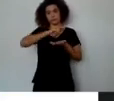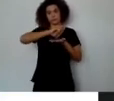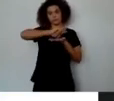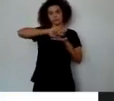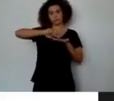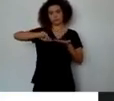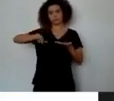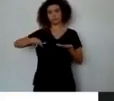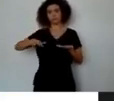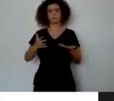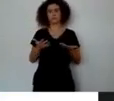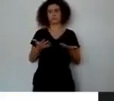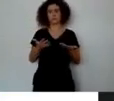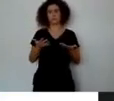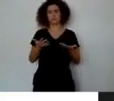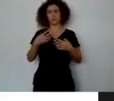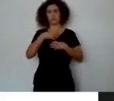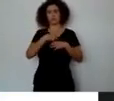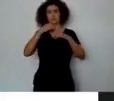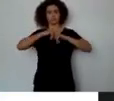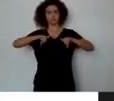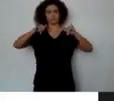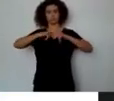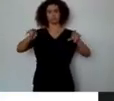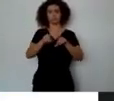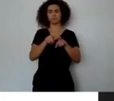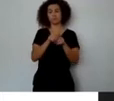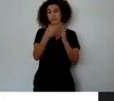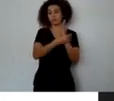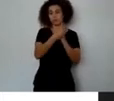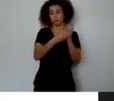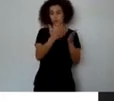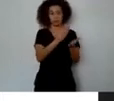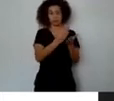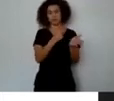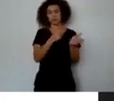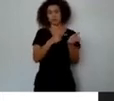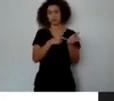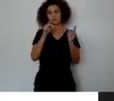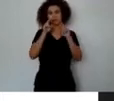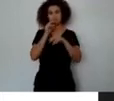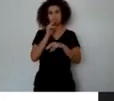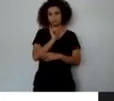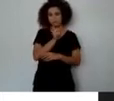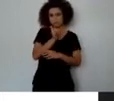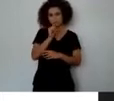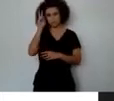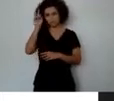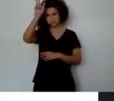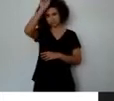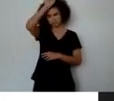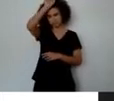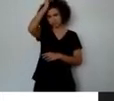pela mídia, na educação, até nos livros didáticos, muito pouco se fala. E muito pouco se fala do